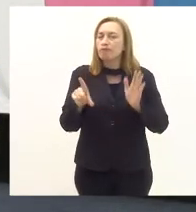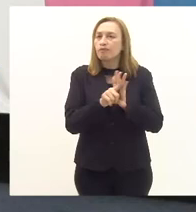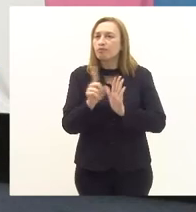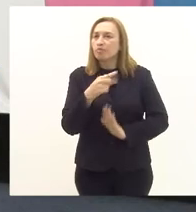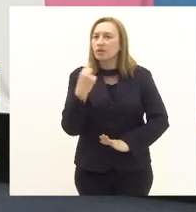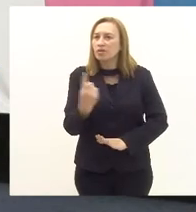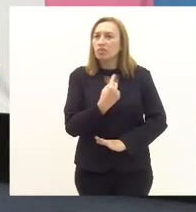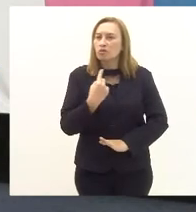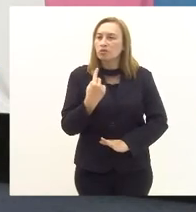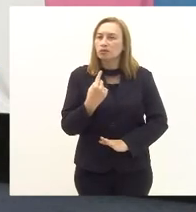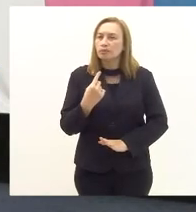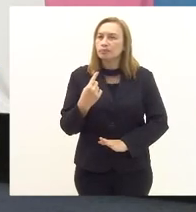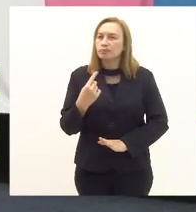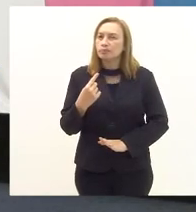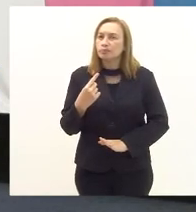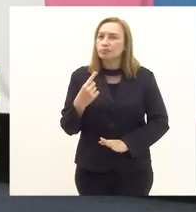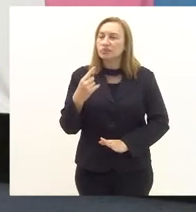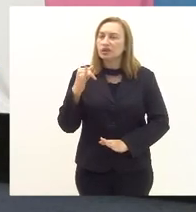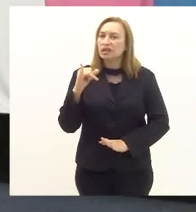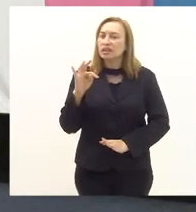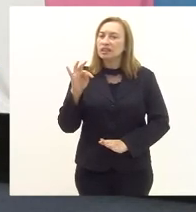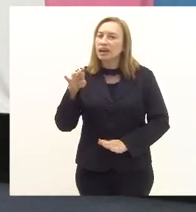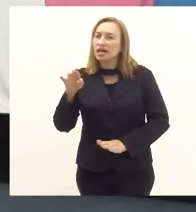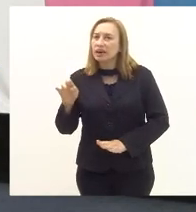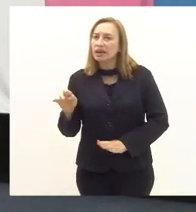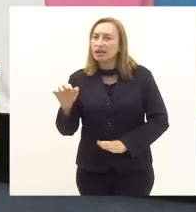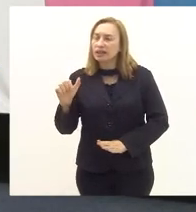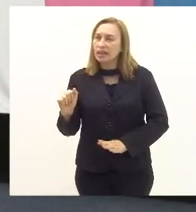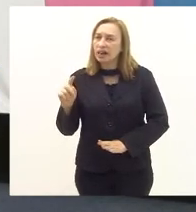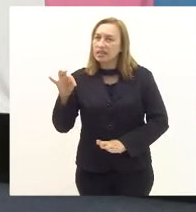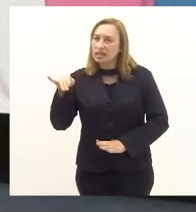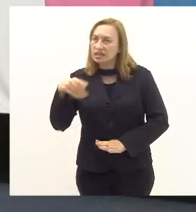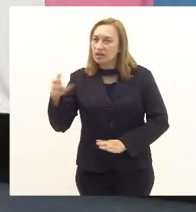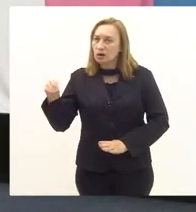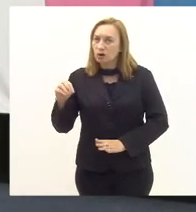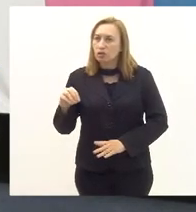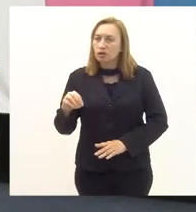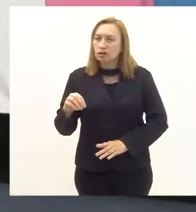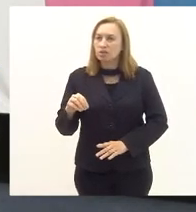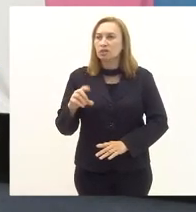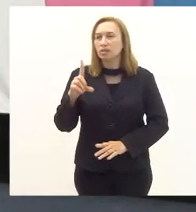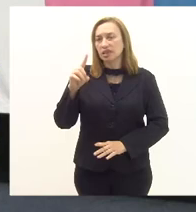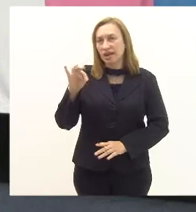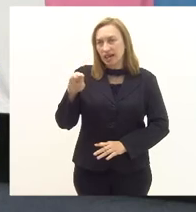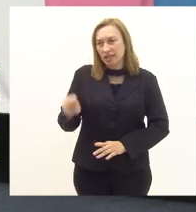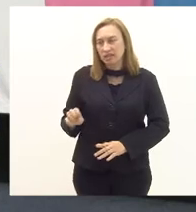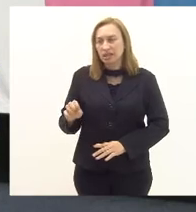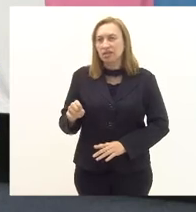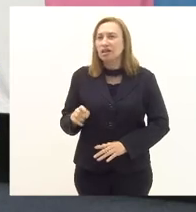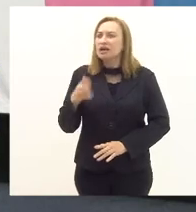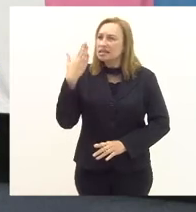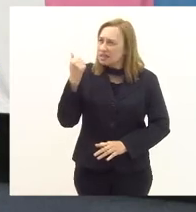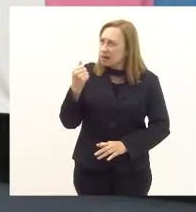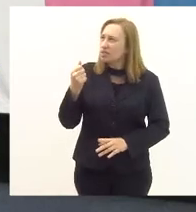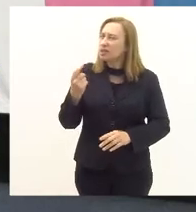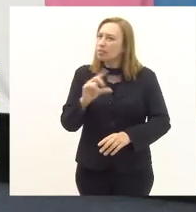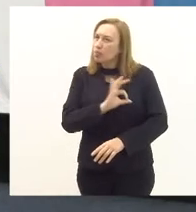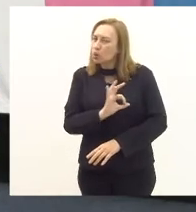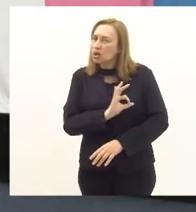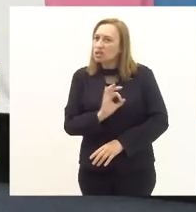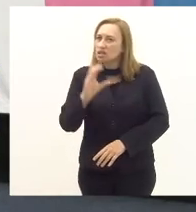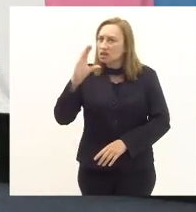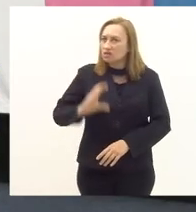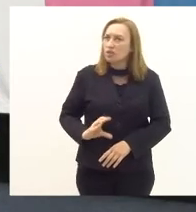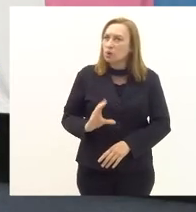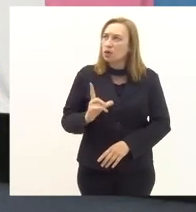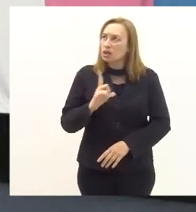de internalização ou interiorização da DECRAD. Tá. Sabe se a Polícia Civil...